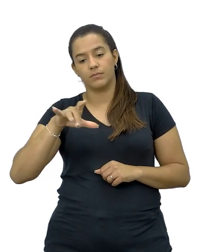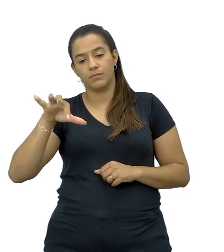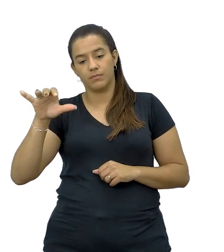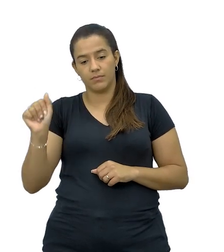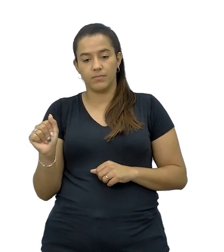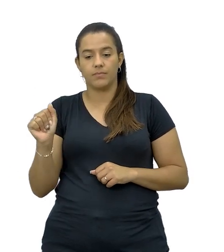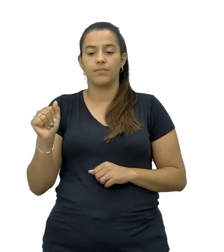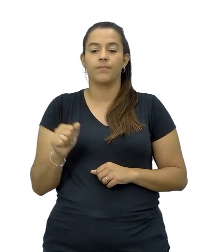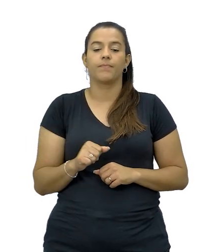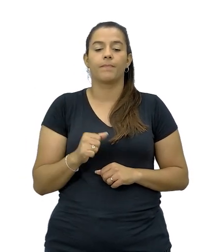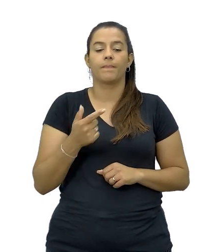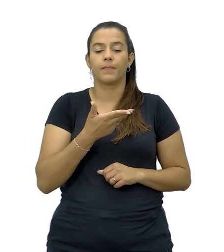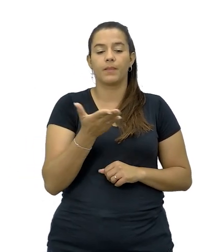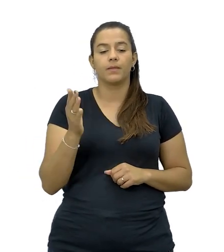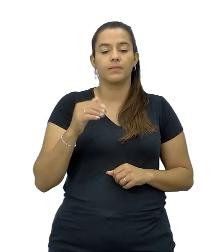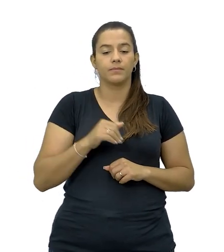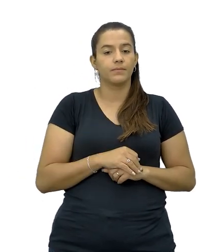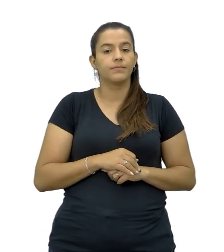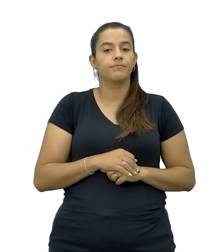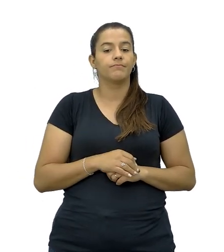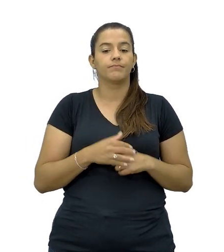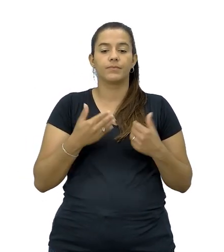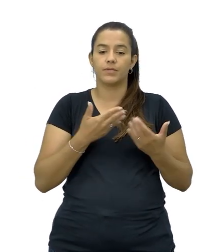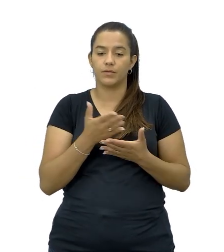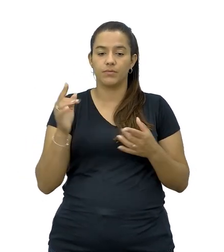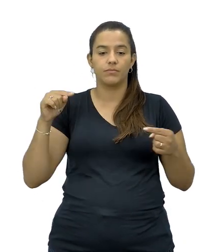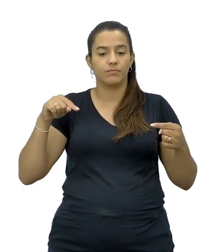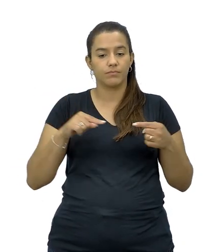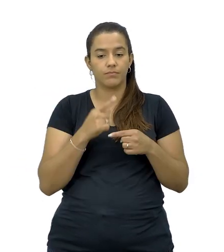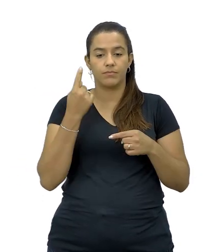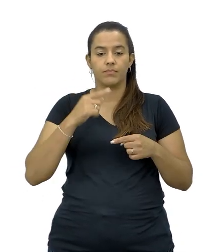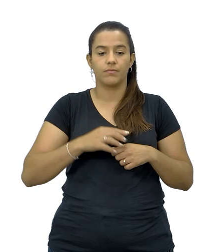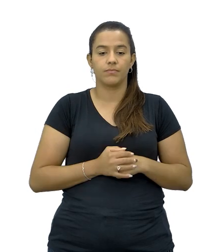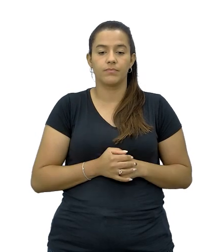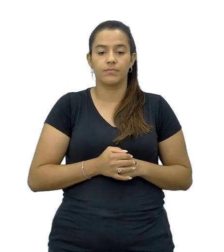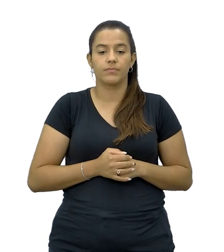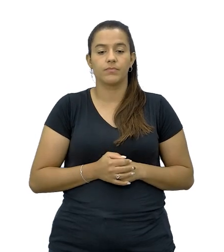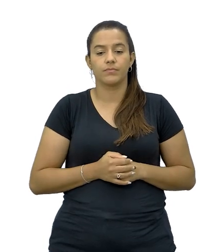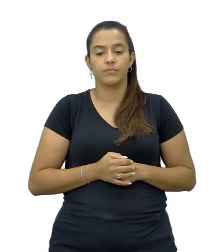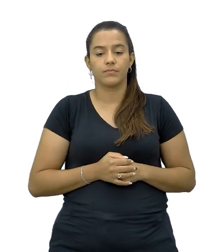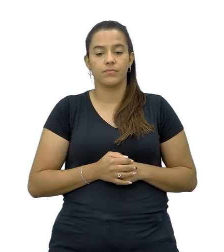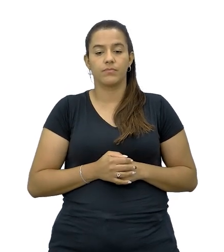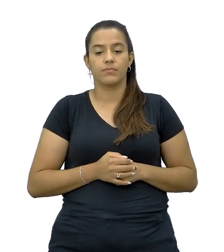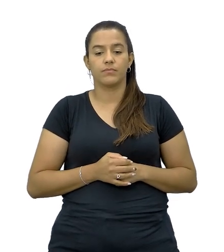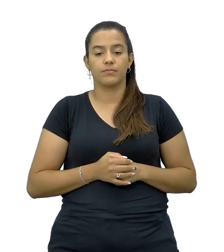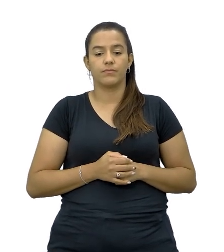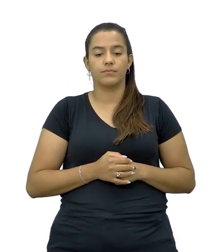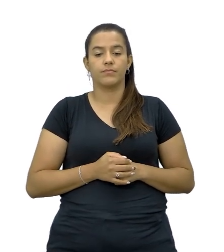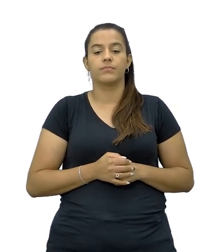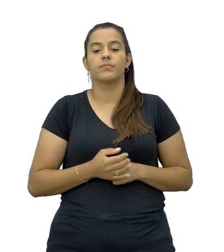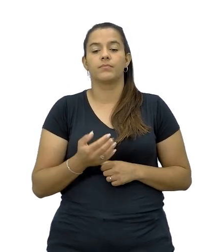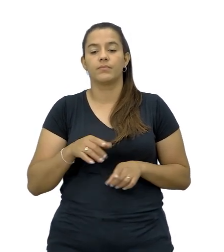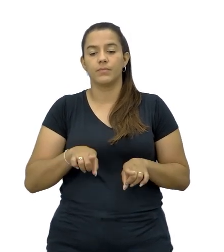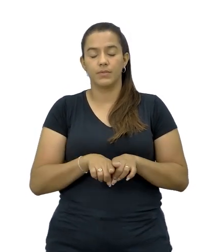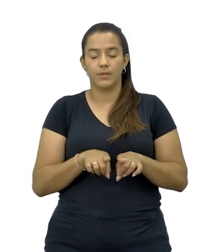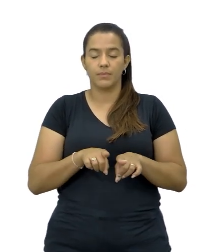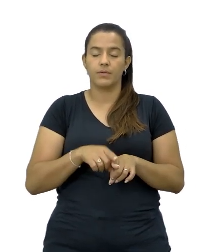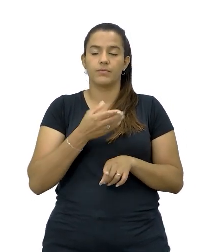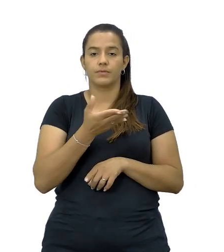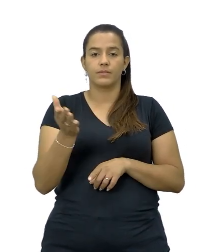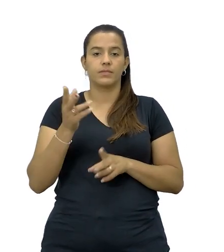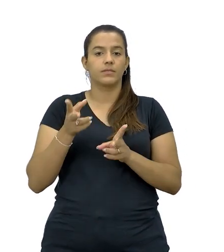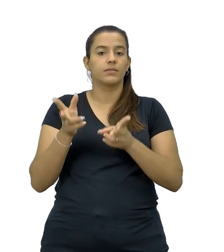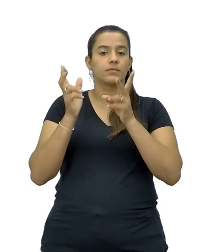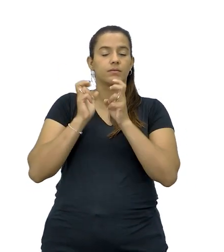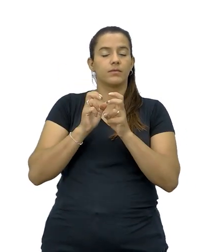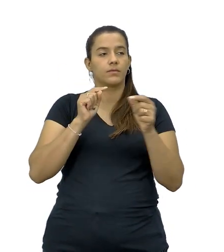falar que a narradora não é boa em soletrar, tá bom? Então, dentro desse olhar interpretativo que a gente precisa estar e tem uma